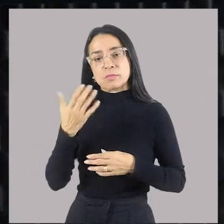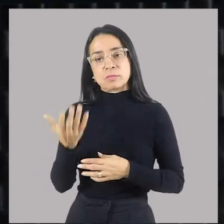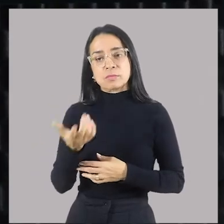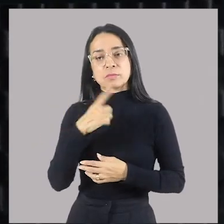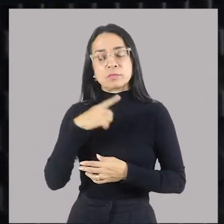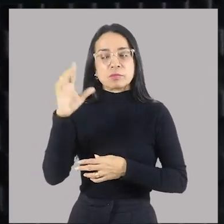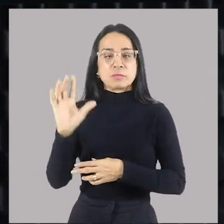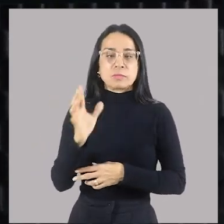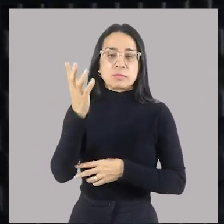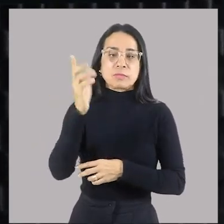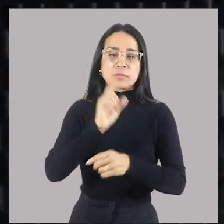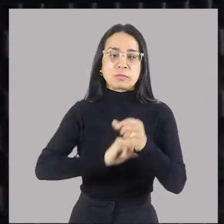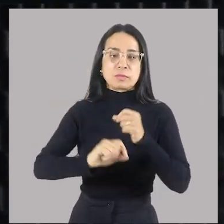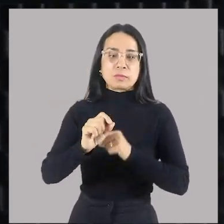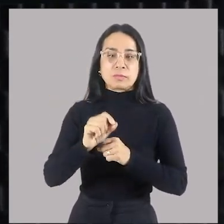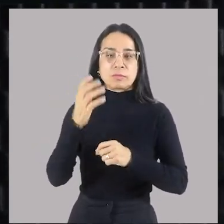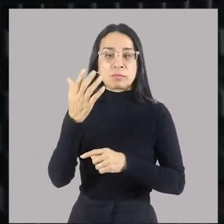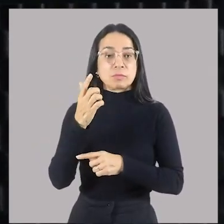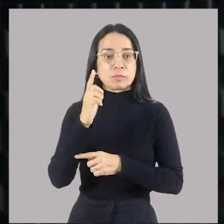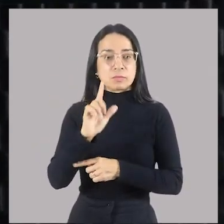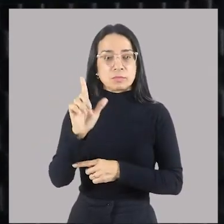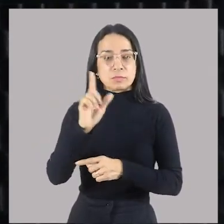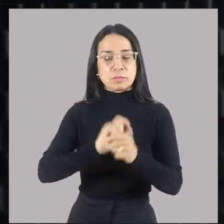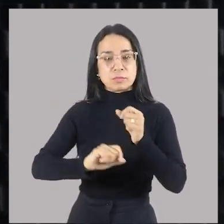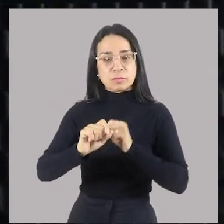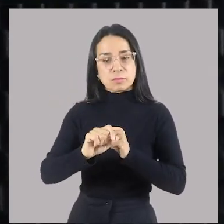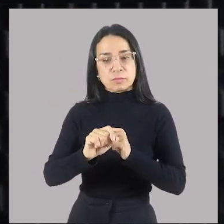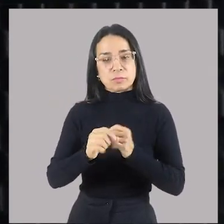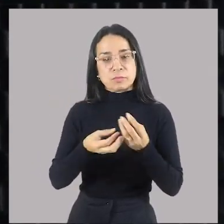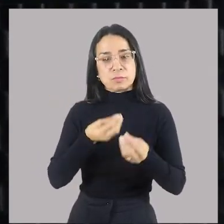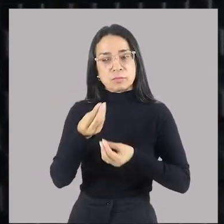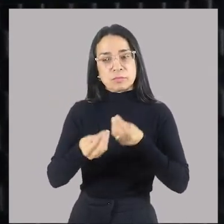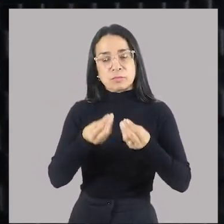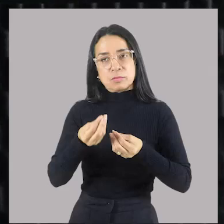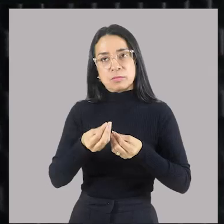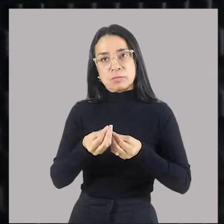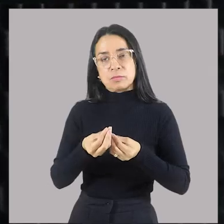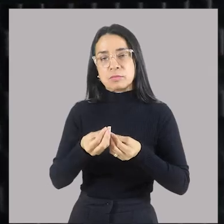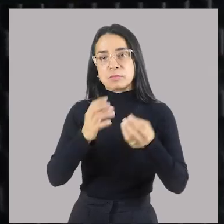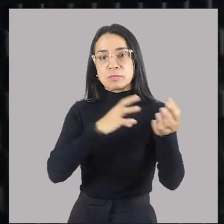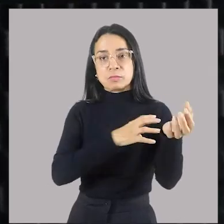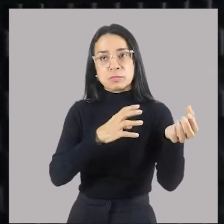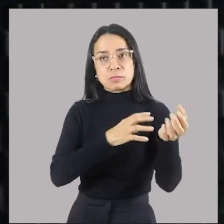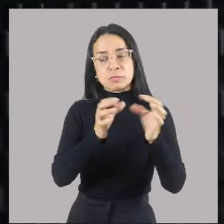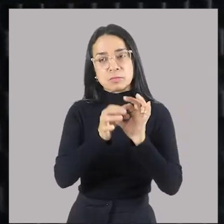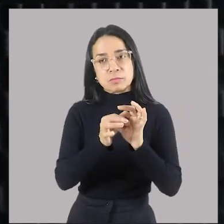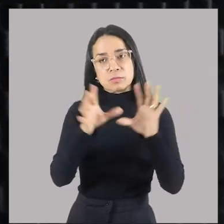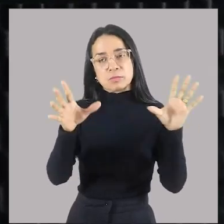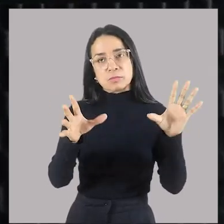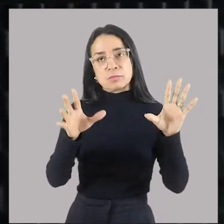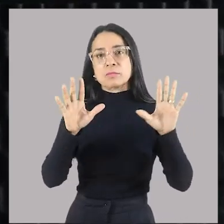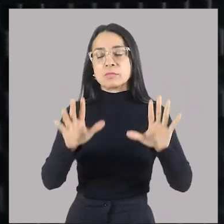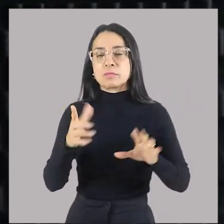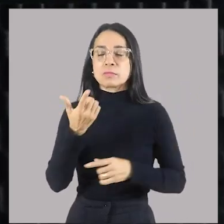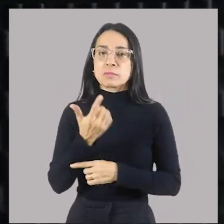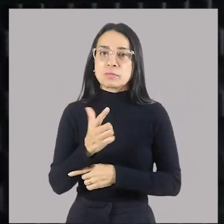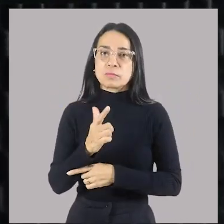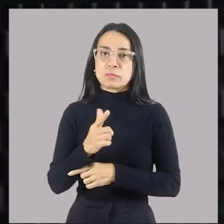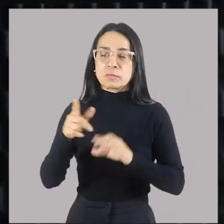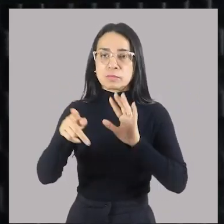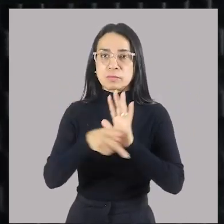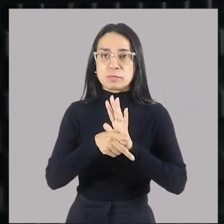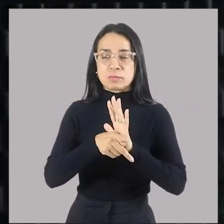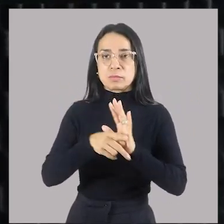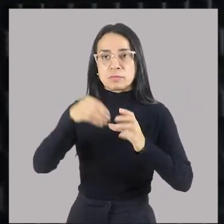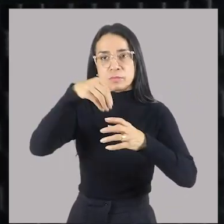ocorrem solicitações em outros tecidos, como o tecido muscular, que utiliza para contração, ele é liberado. Porém, seu local de